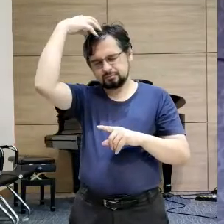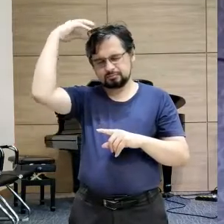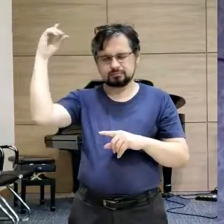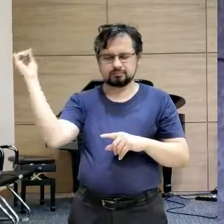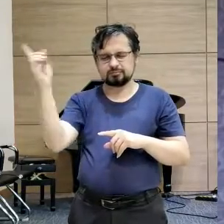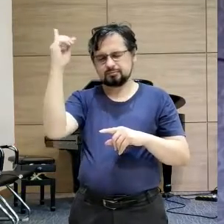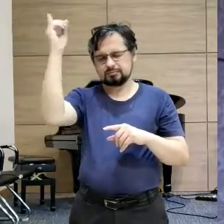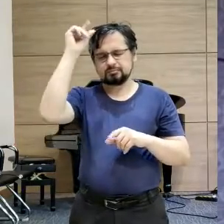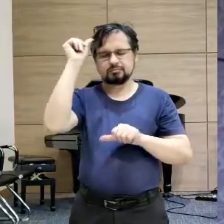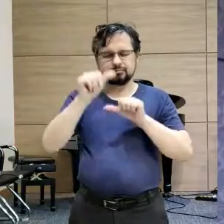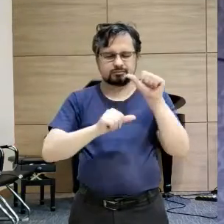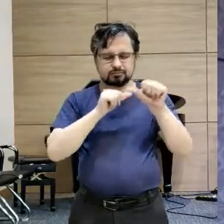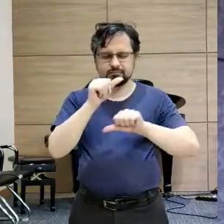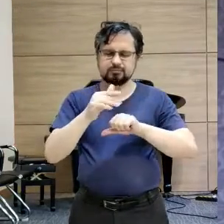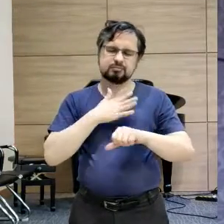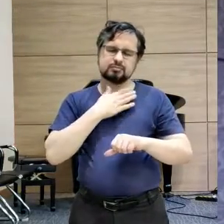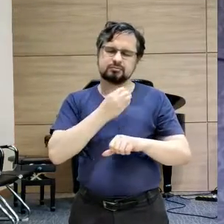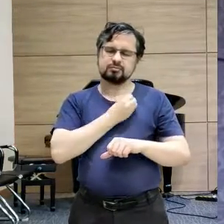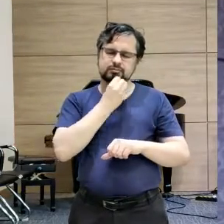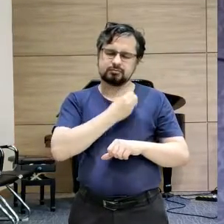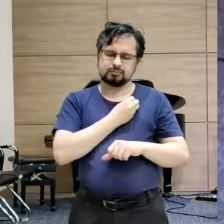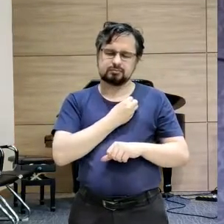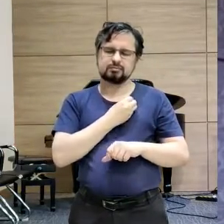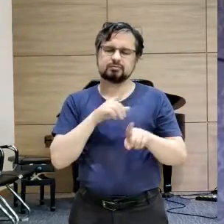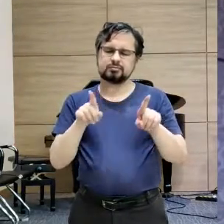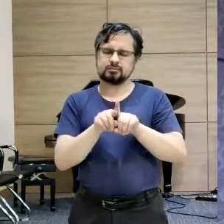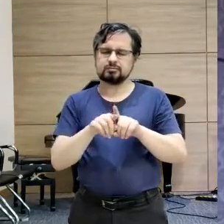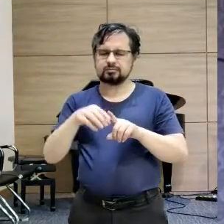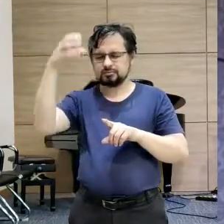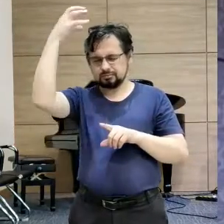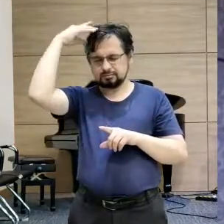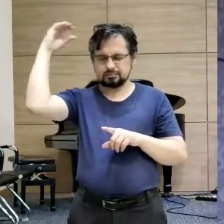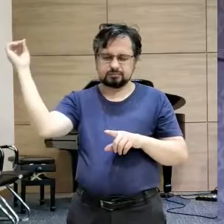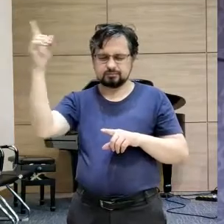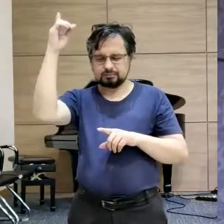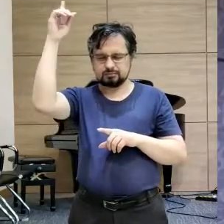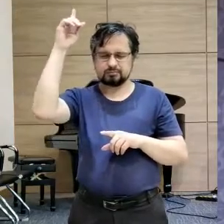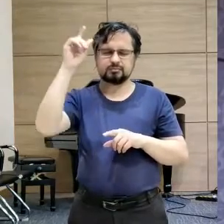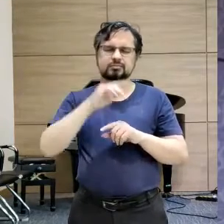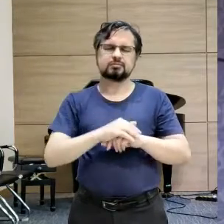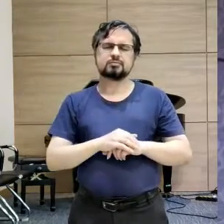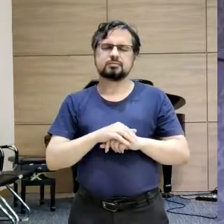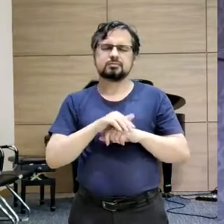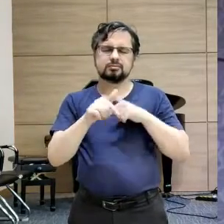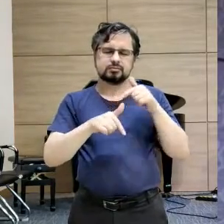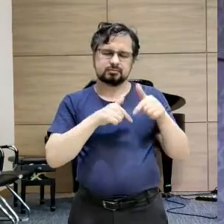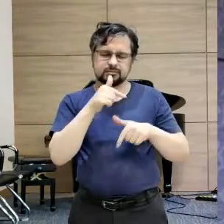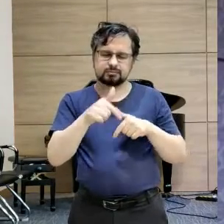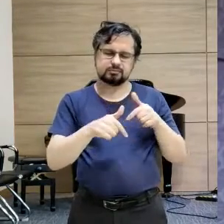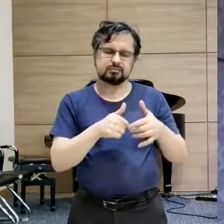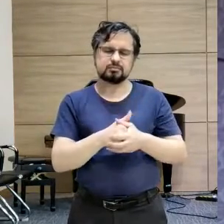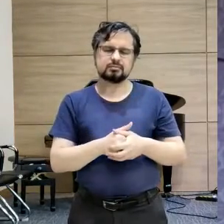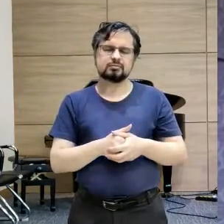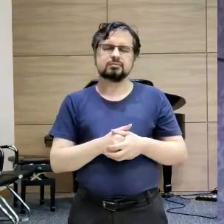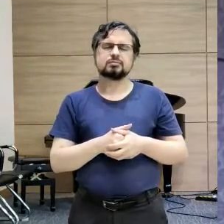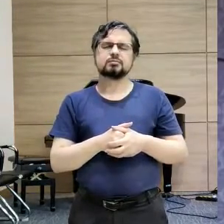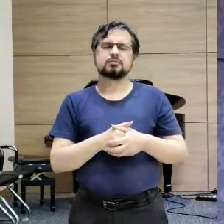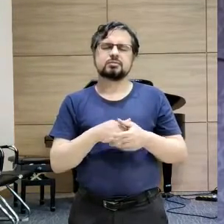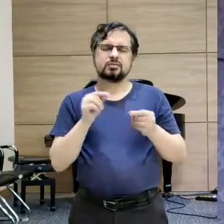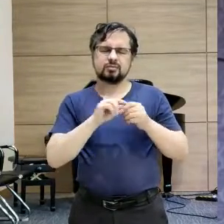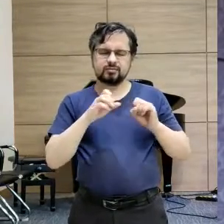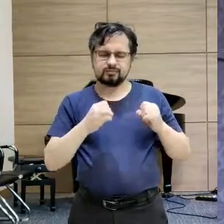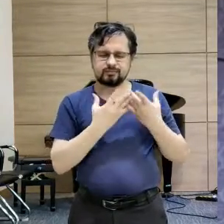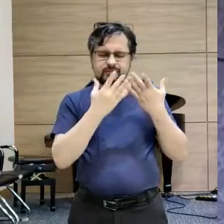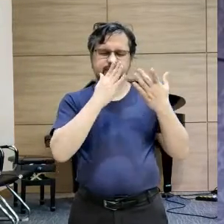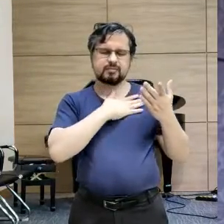restaura-me, como o rei Davi pediu, gera em mim um coração puro, um coração contrito e um coração quebrantado,